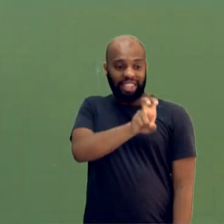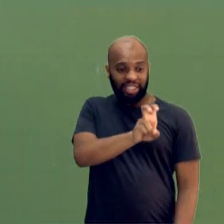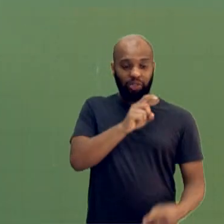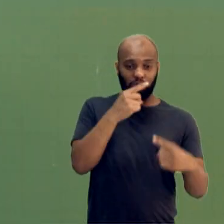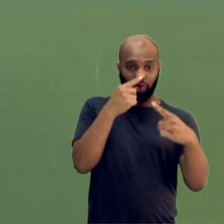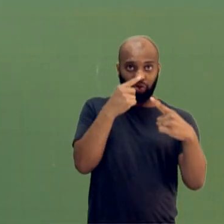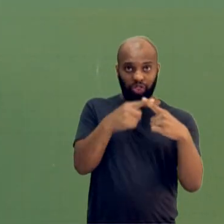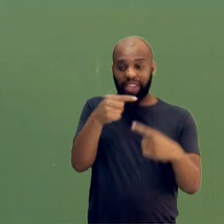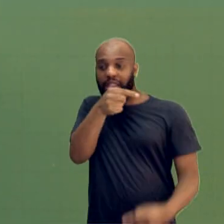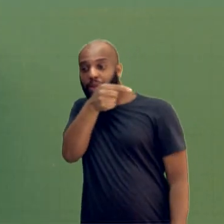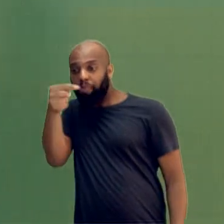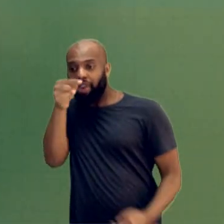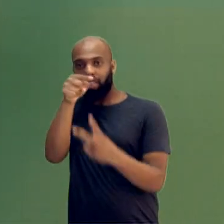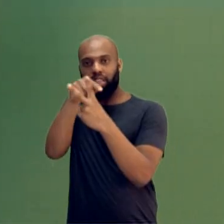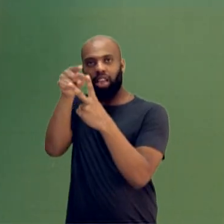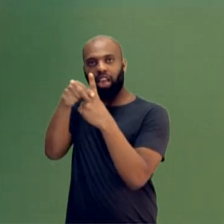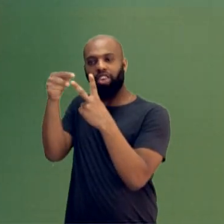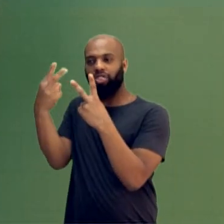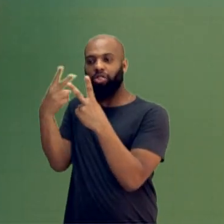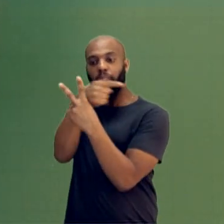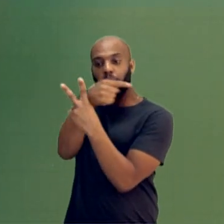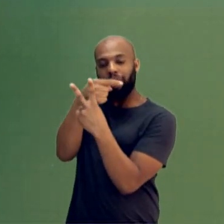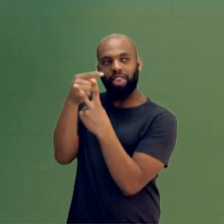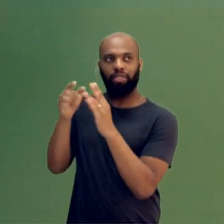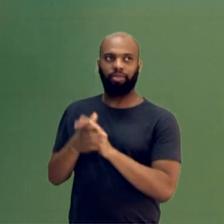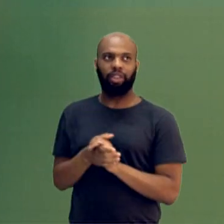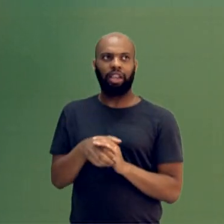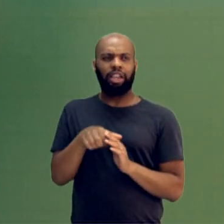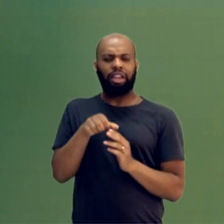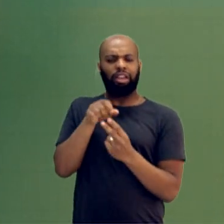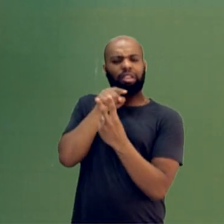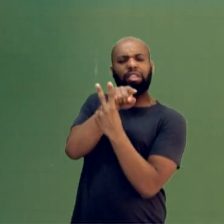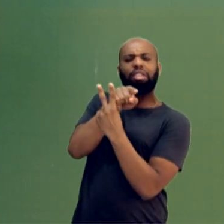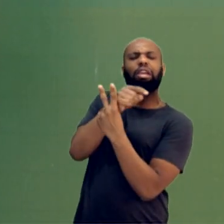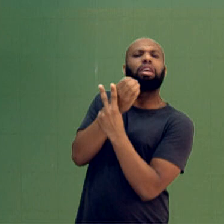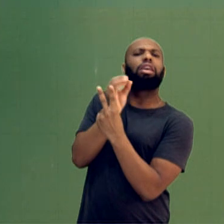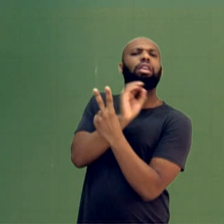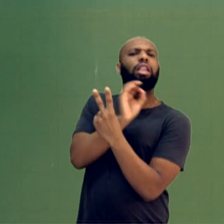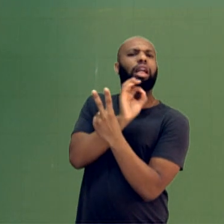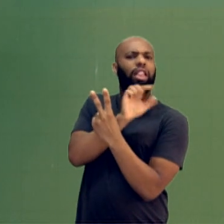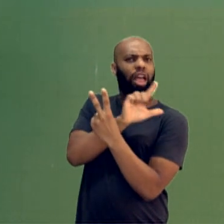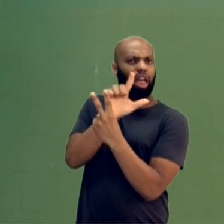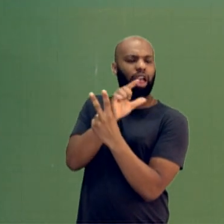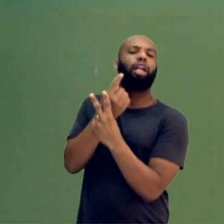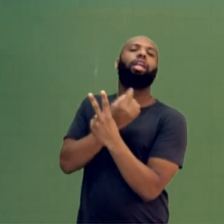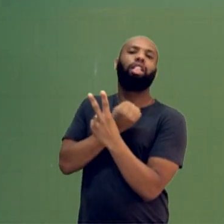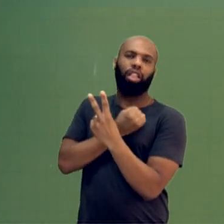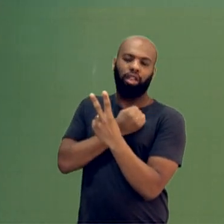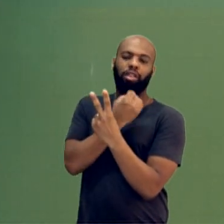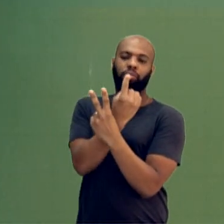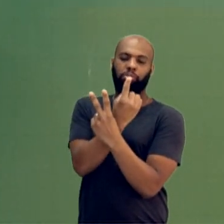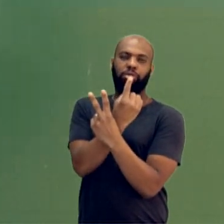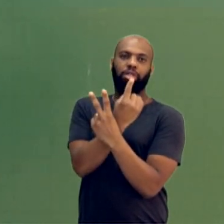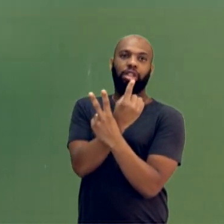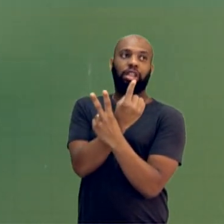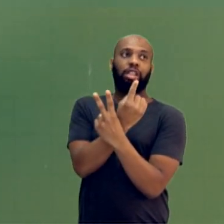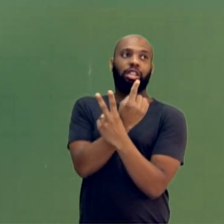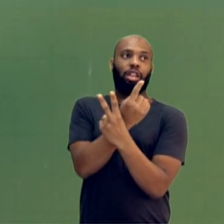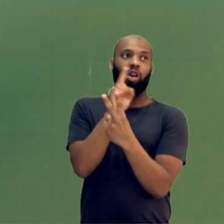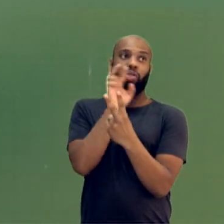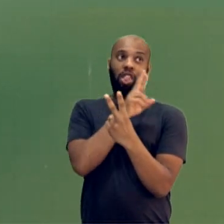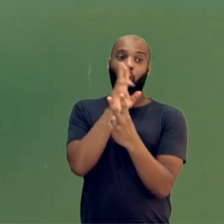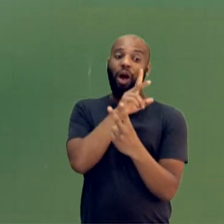de 2, ou seja, quem está aqui na frente e não aparece é o número 1. Você não vai multiplicar o 5 vezes o